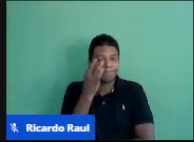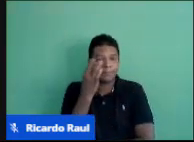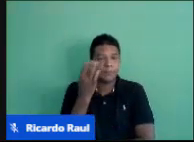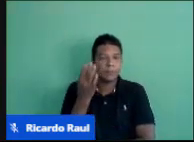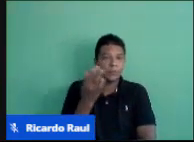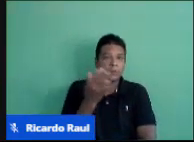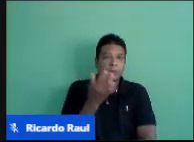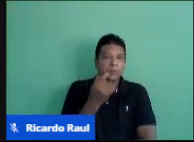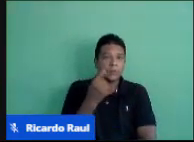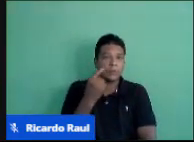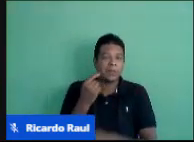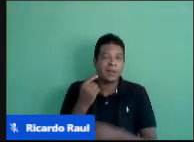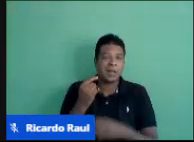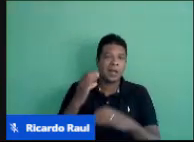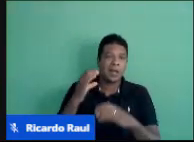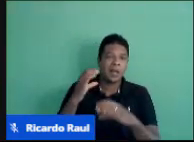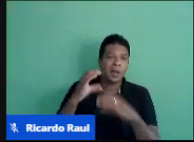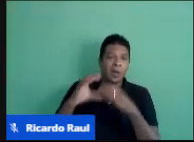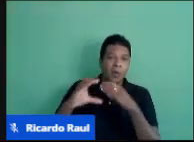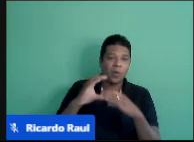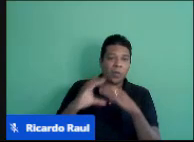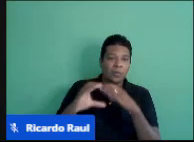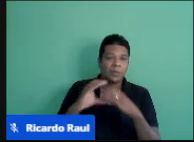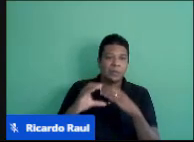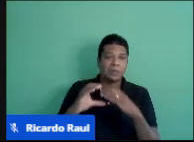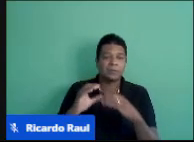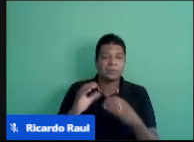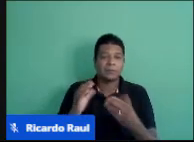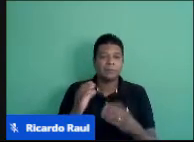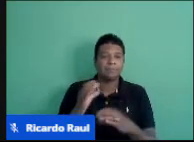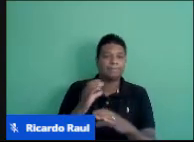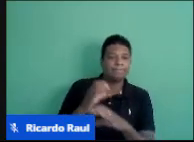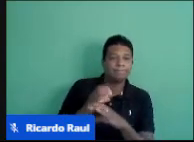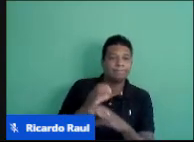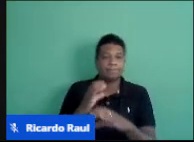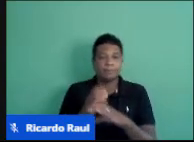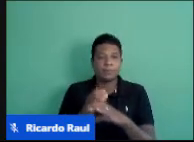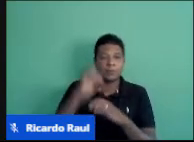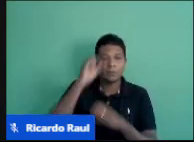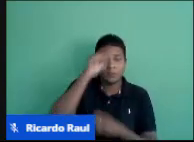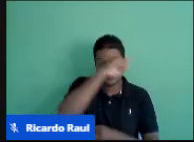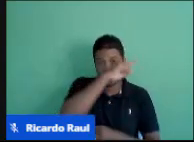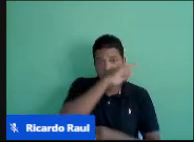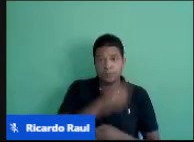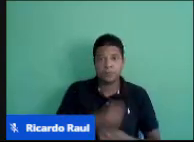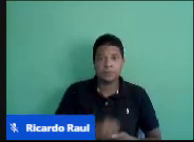assim, a comunicação com o aluno fica um pouco mais complicada.